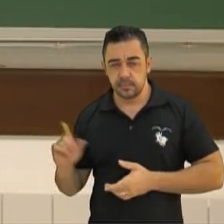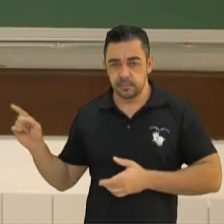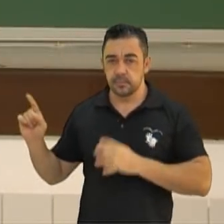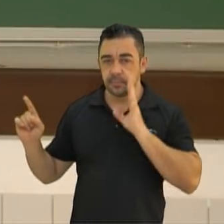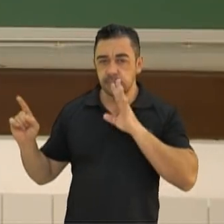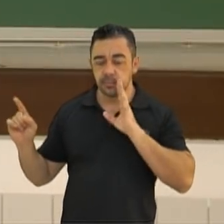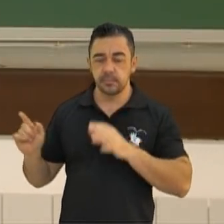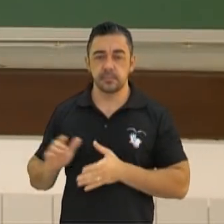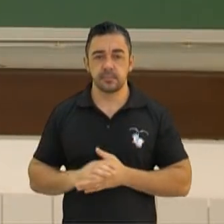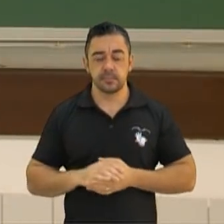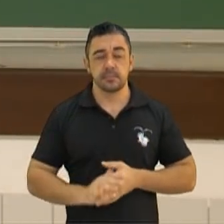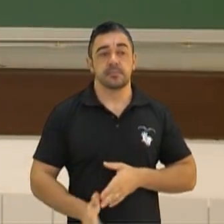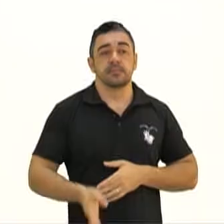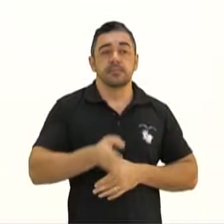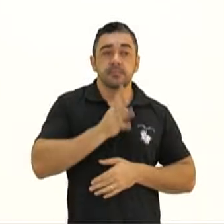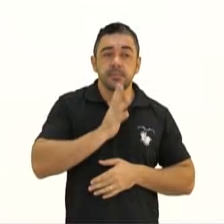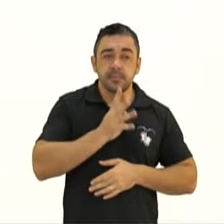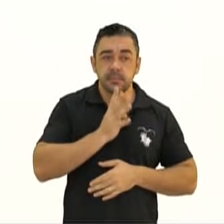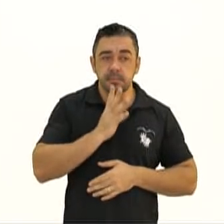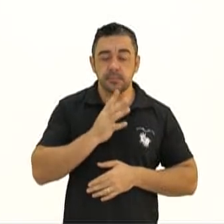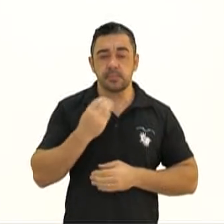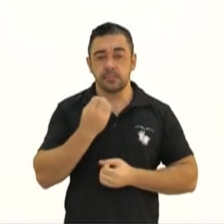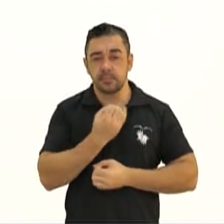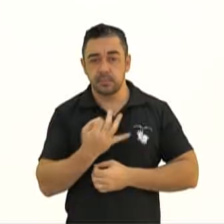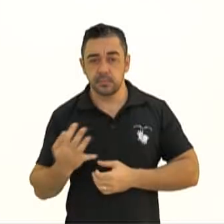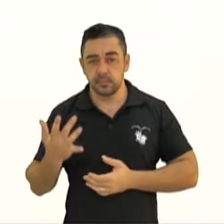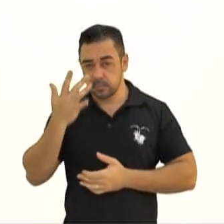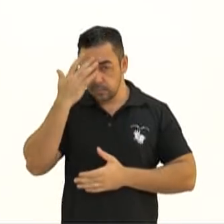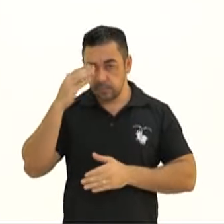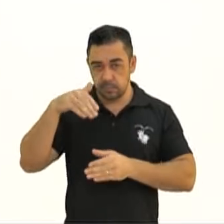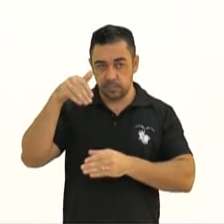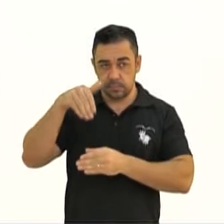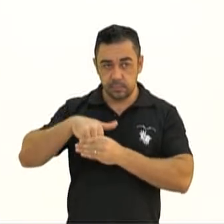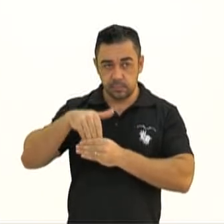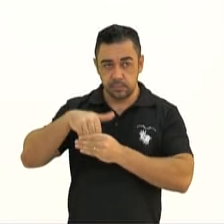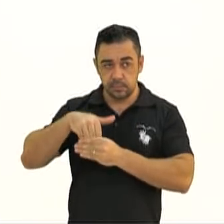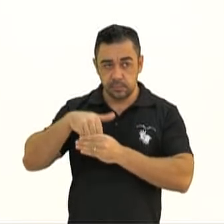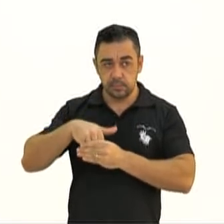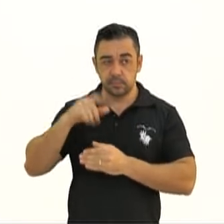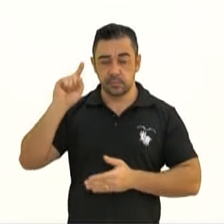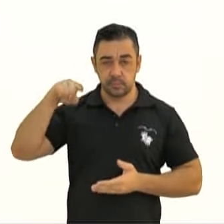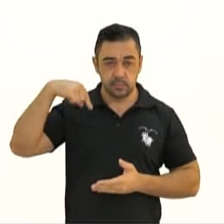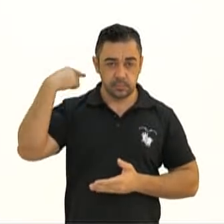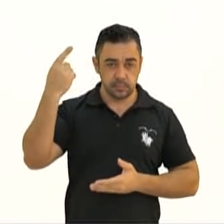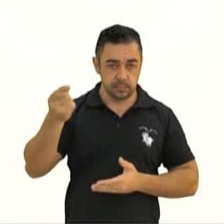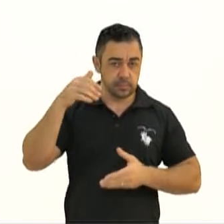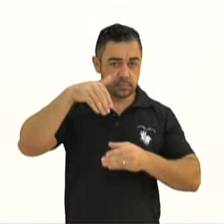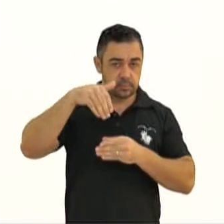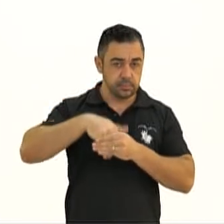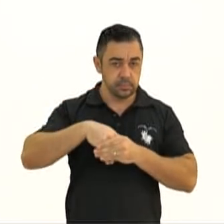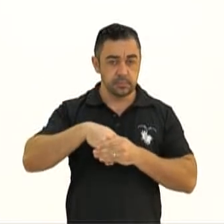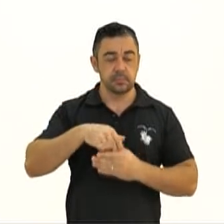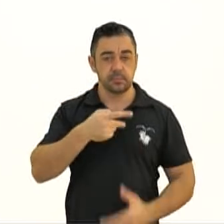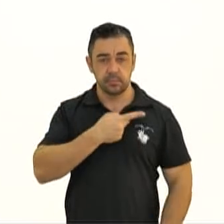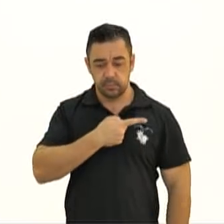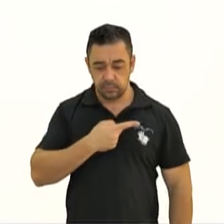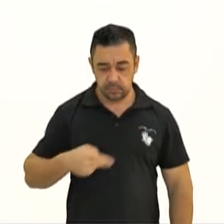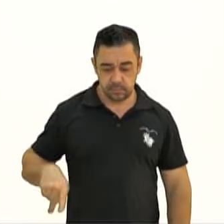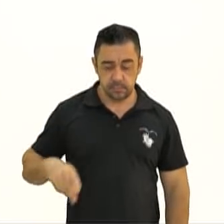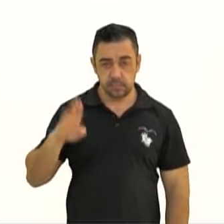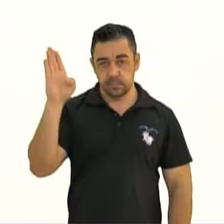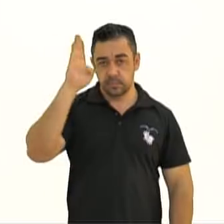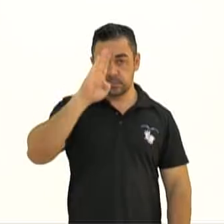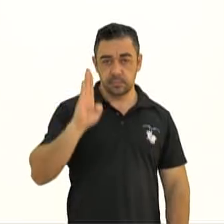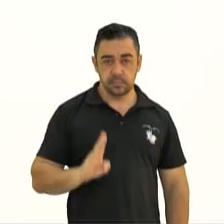exemplo. Para conhecer a intenção de votos dos eleitores na próxima eleição para presidente do